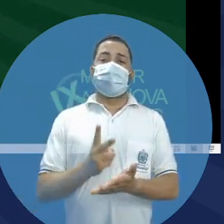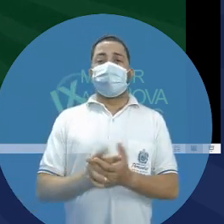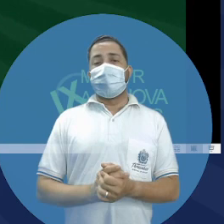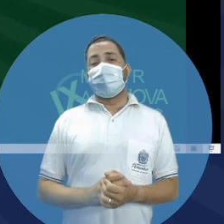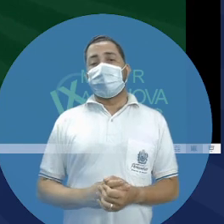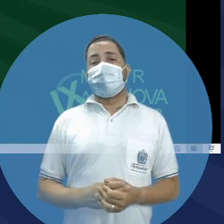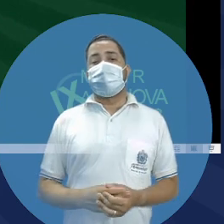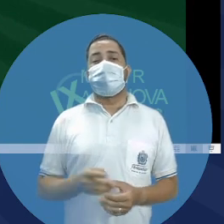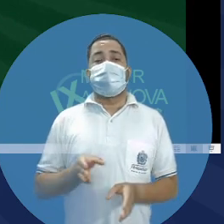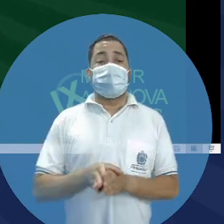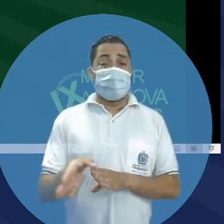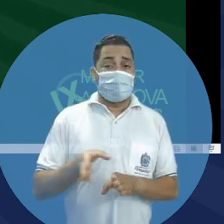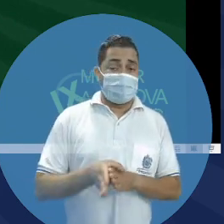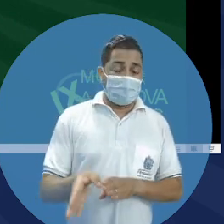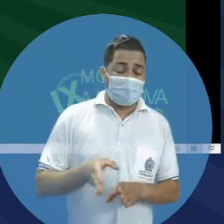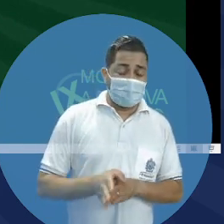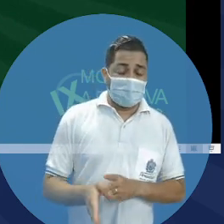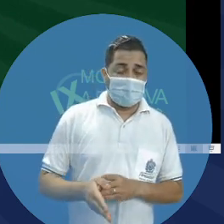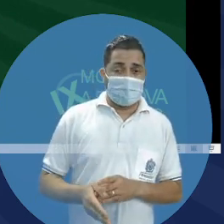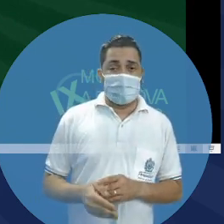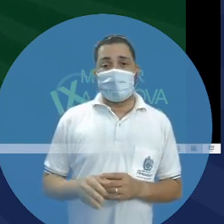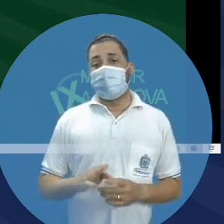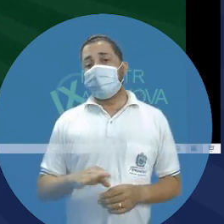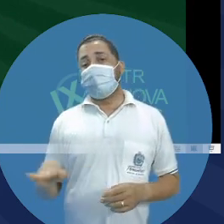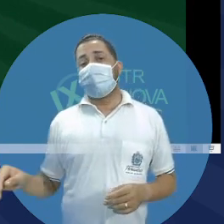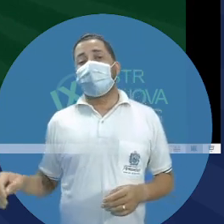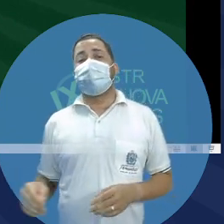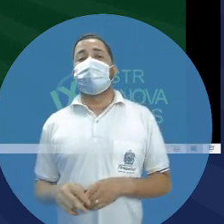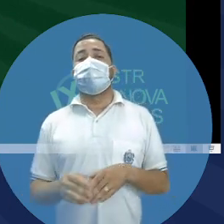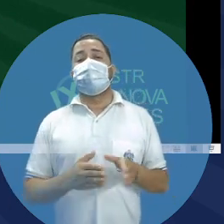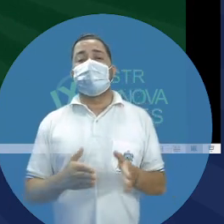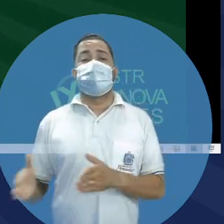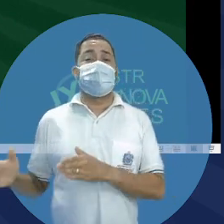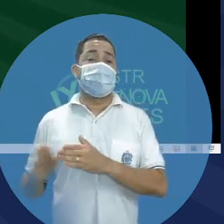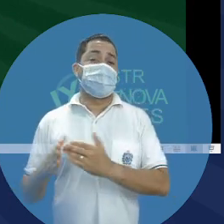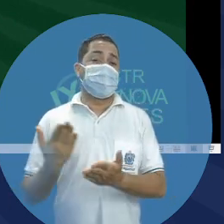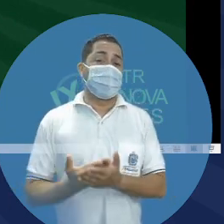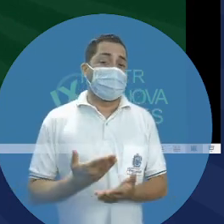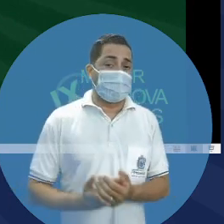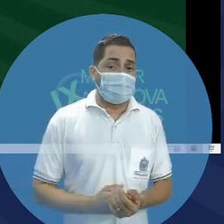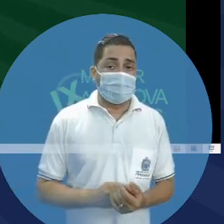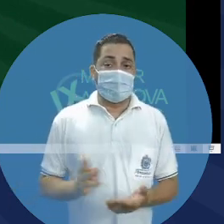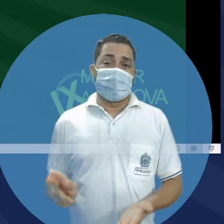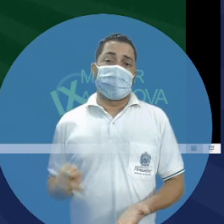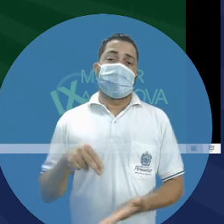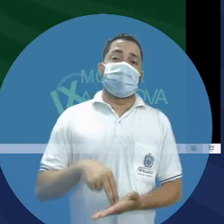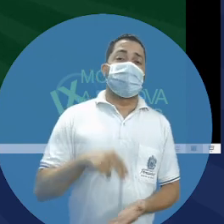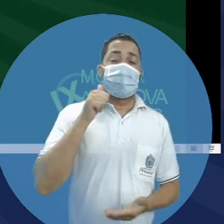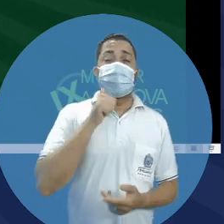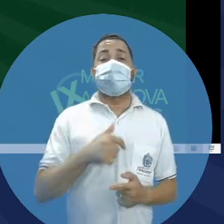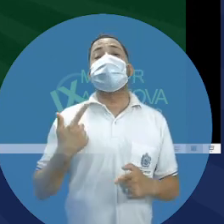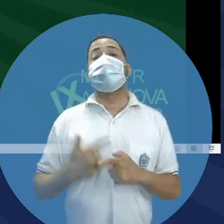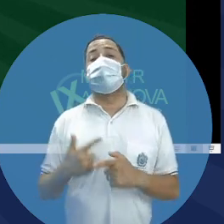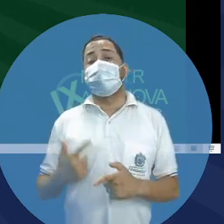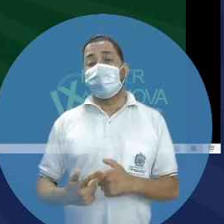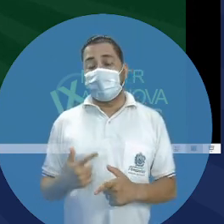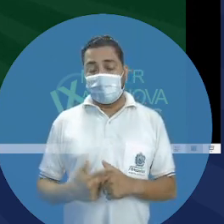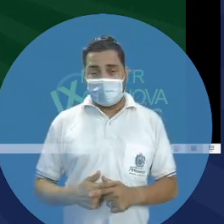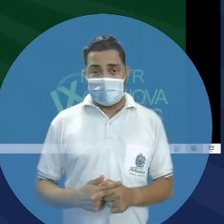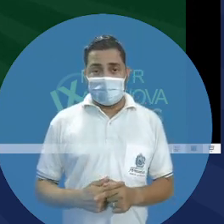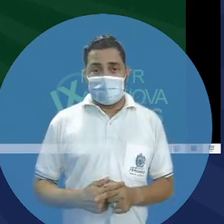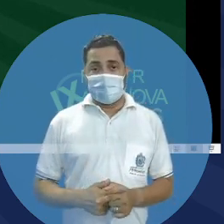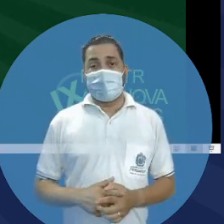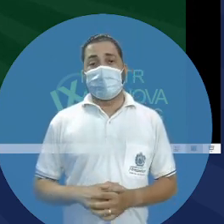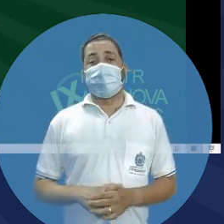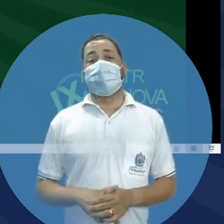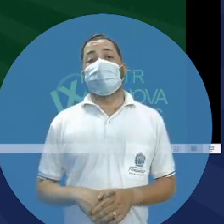conscientização dos meninos na fase escolar e é o penduramento das meninas. Por quê? É através do menor que